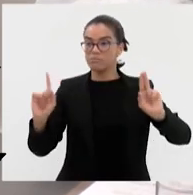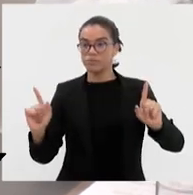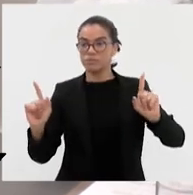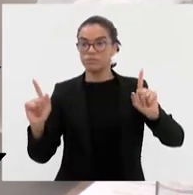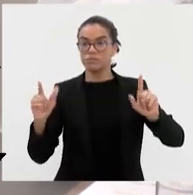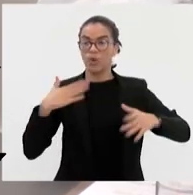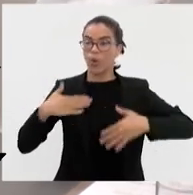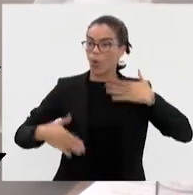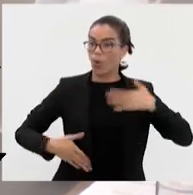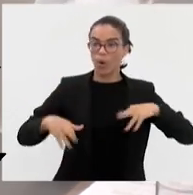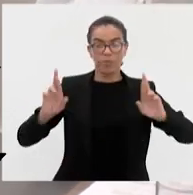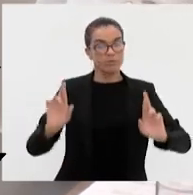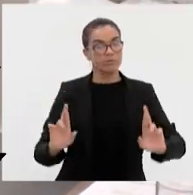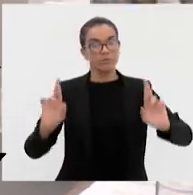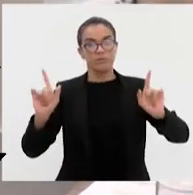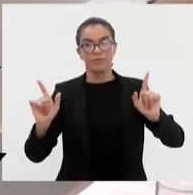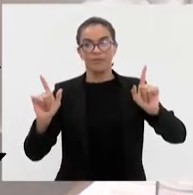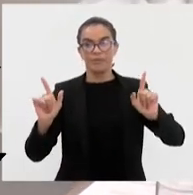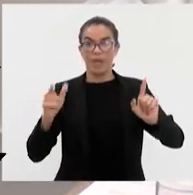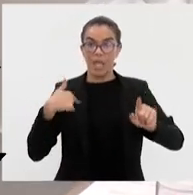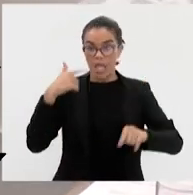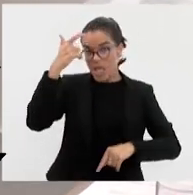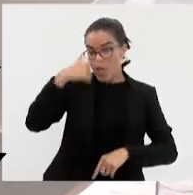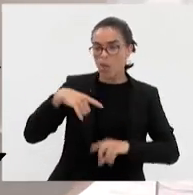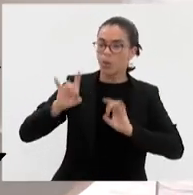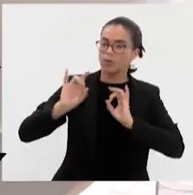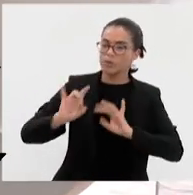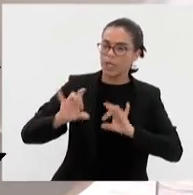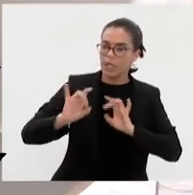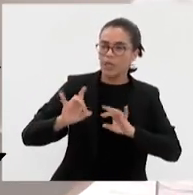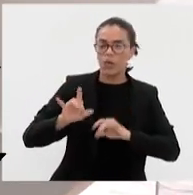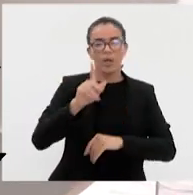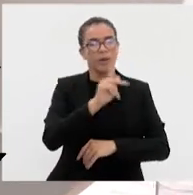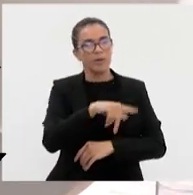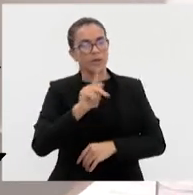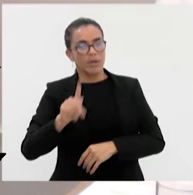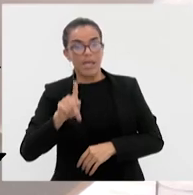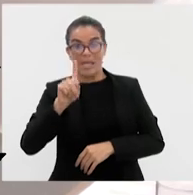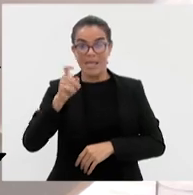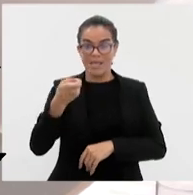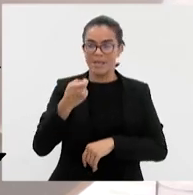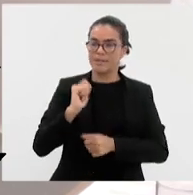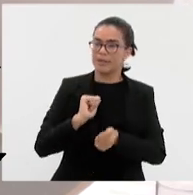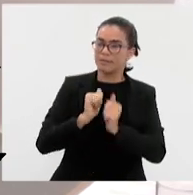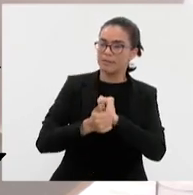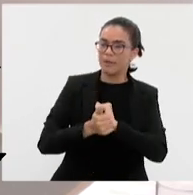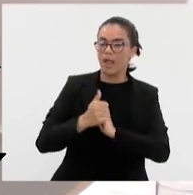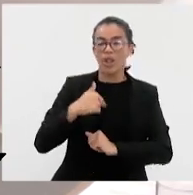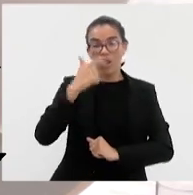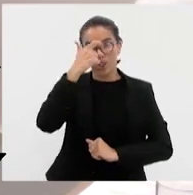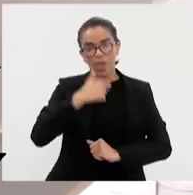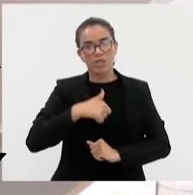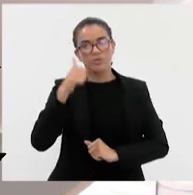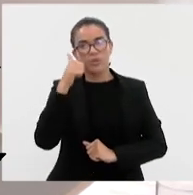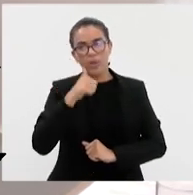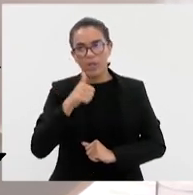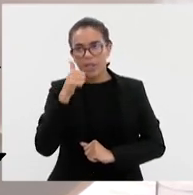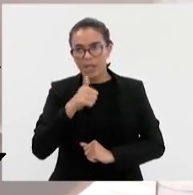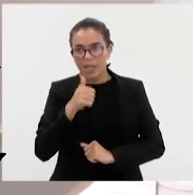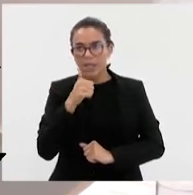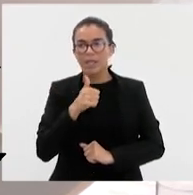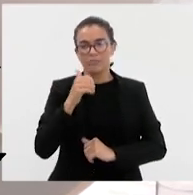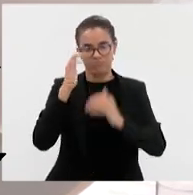assim, o que eu peço aqui, como treinadora, como professora, como ex-atleta, é que nós, mulheres, realmente